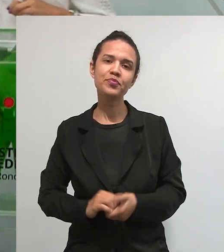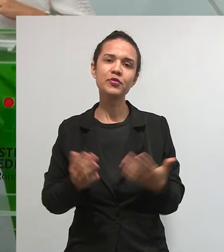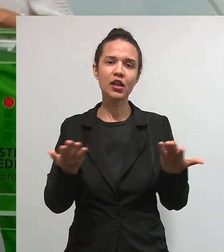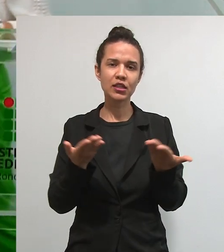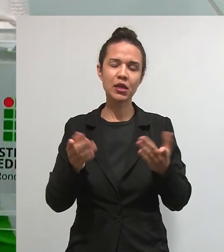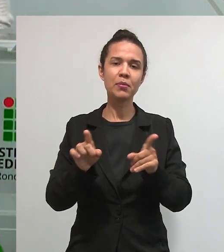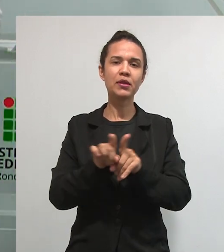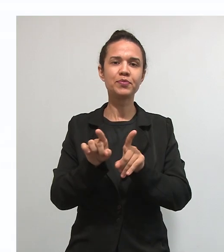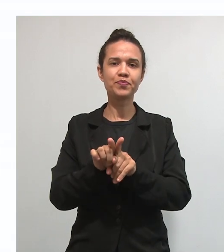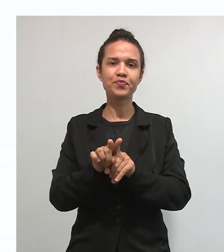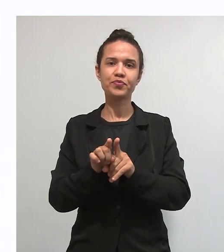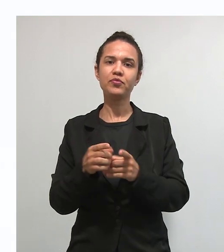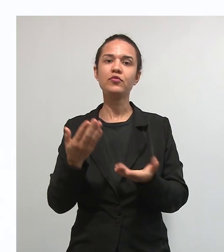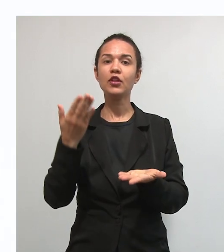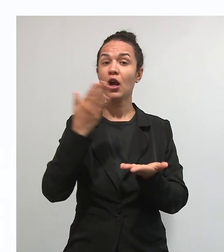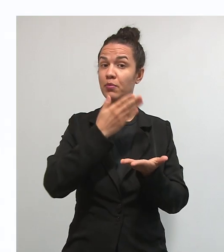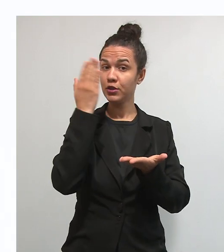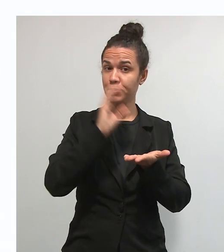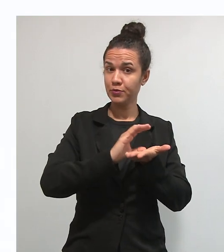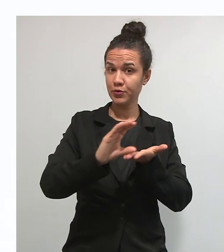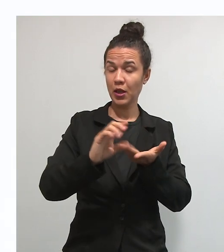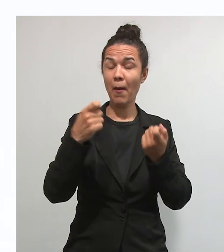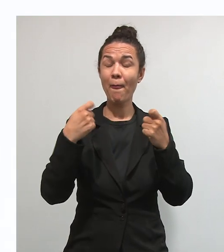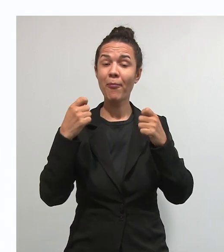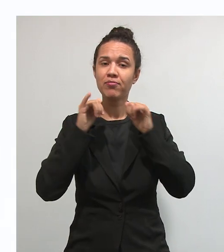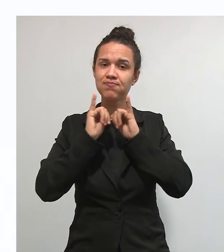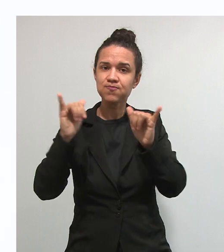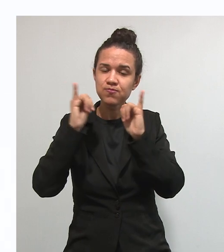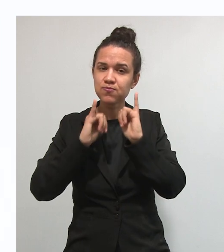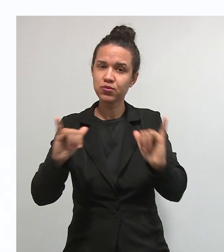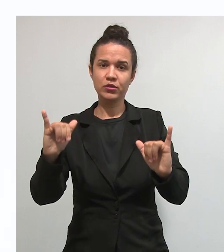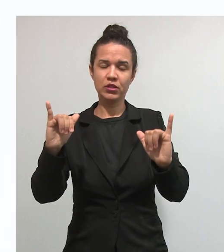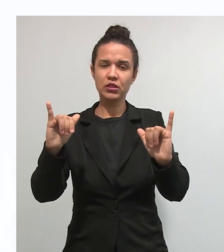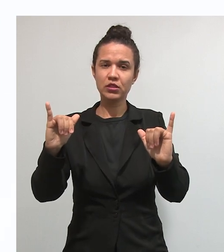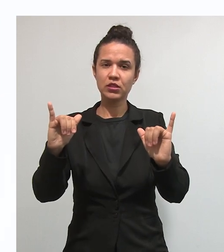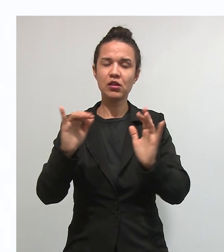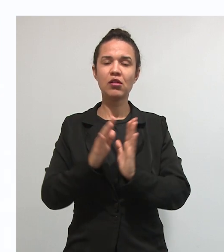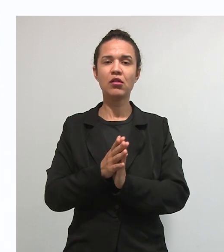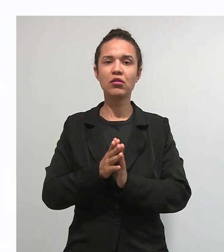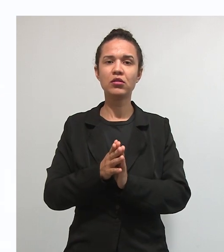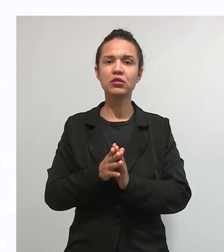As demonstrações, elas devem o quê? Ser divulgadas com a